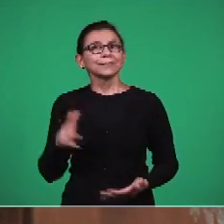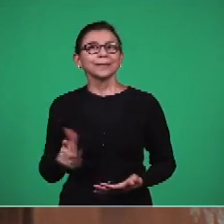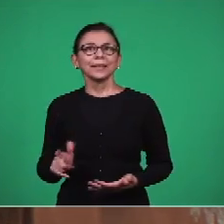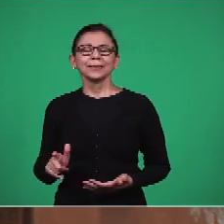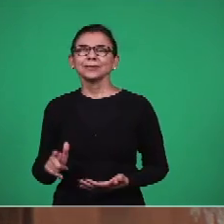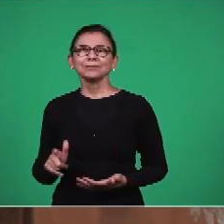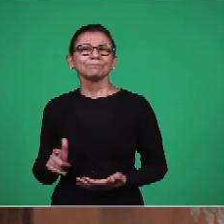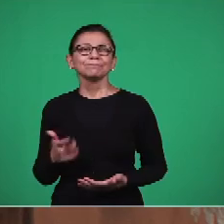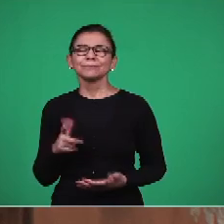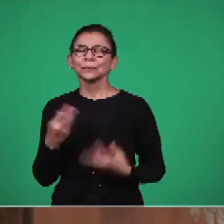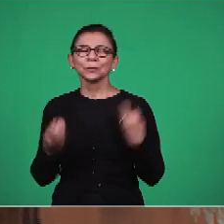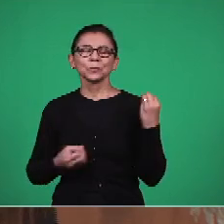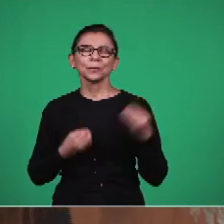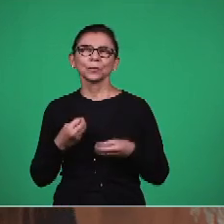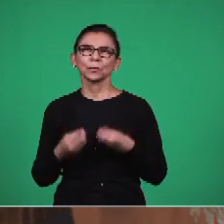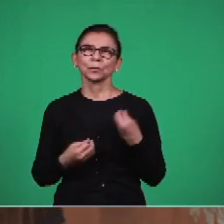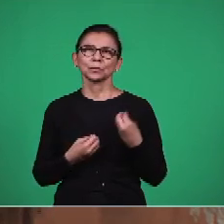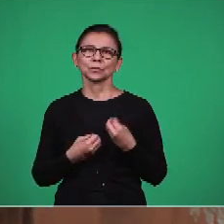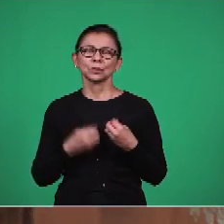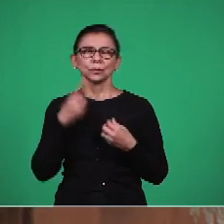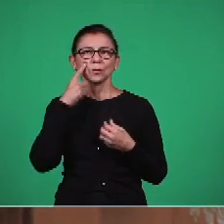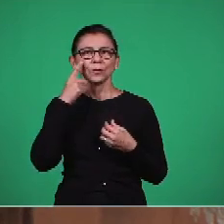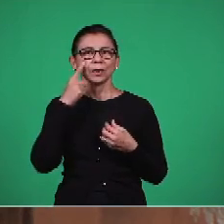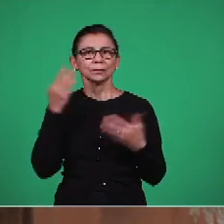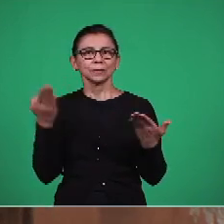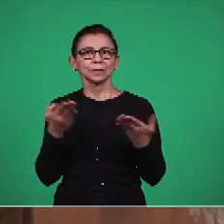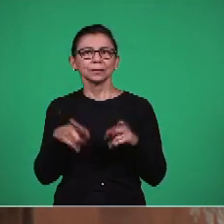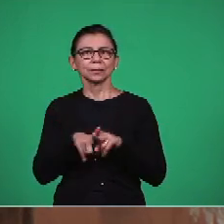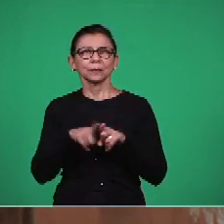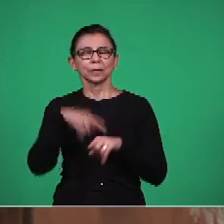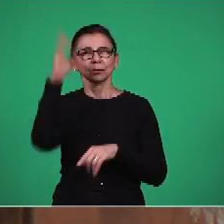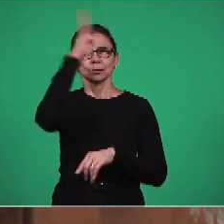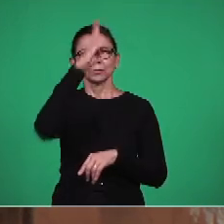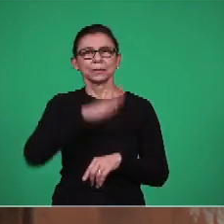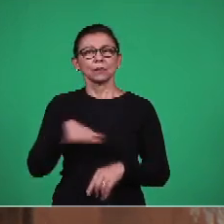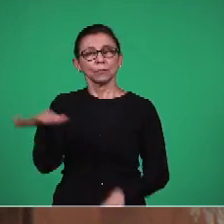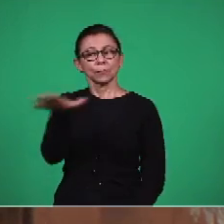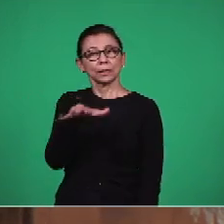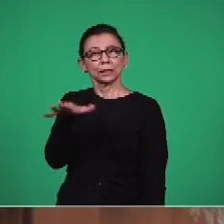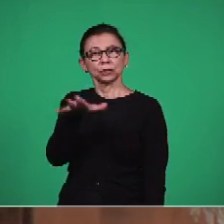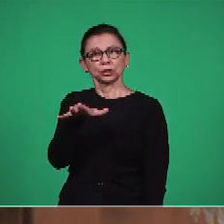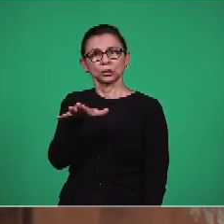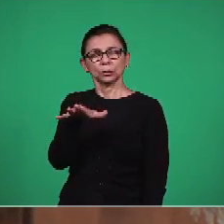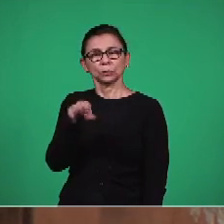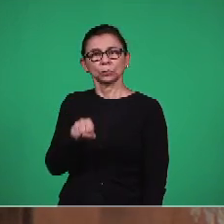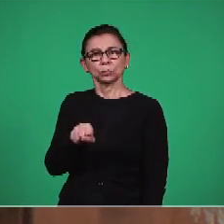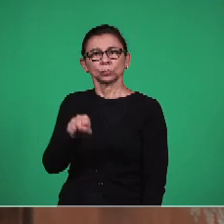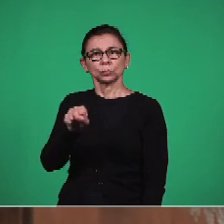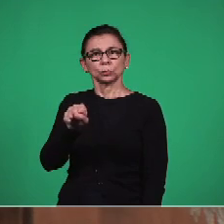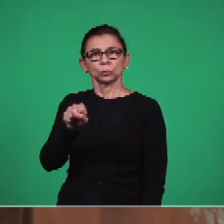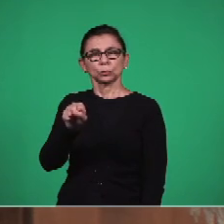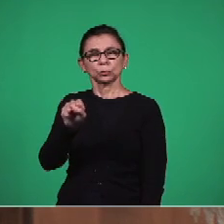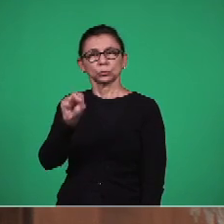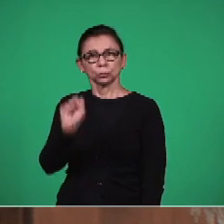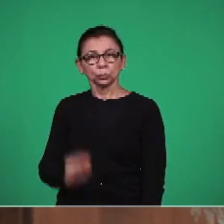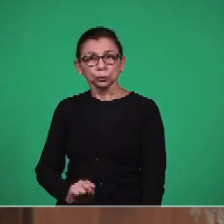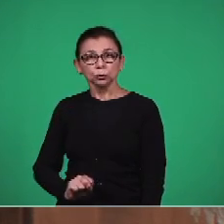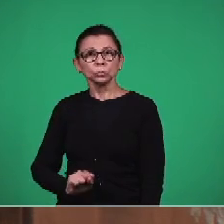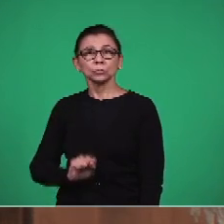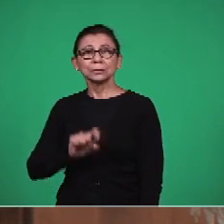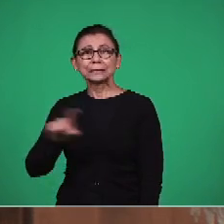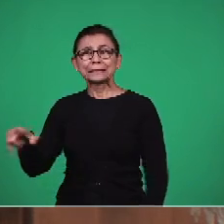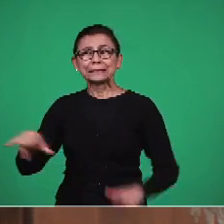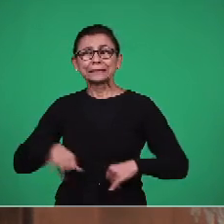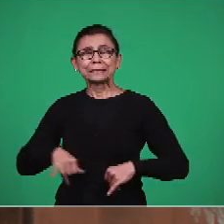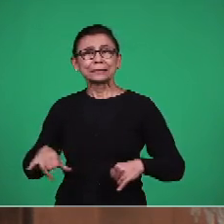como solucionar. Nós estamos vendo aqui no Brasil, você tem uma área, por exemplo, aqui no sul do país, né? Está sendo castigada quase todo